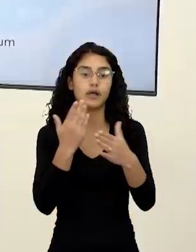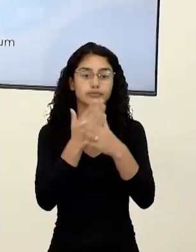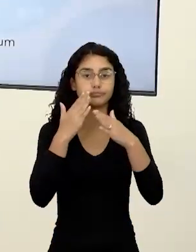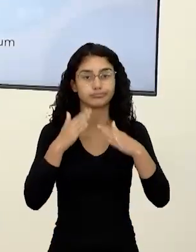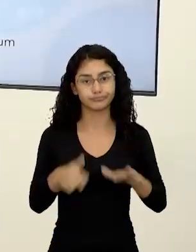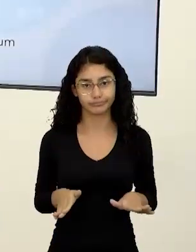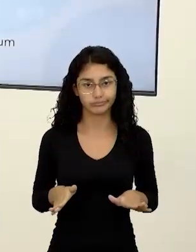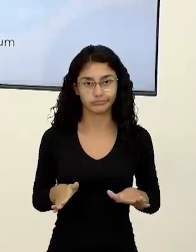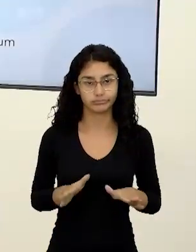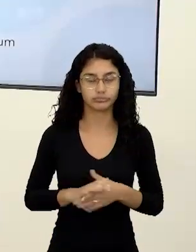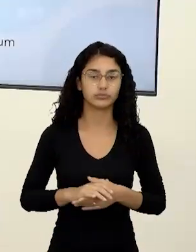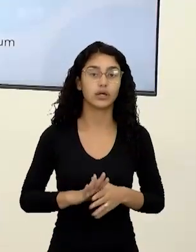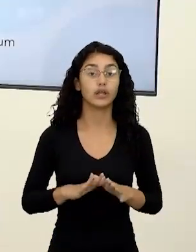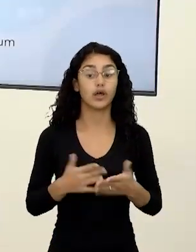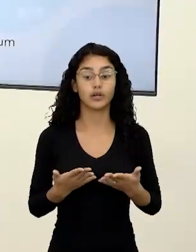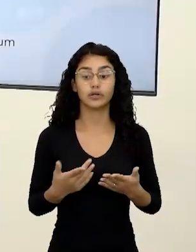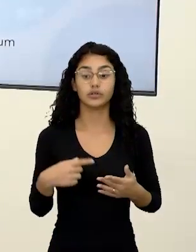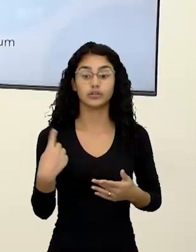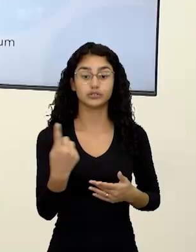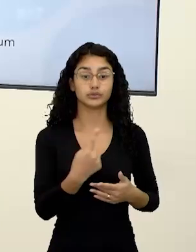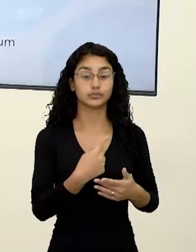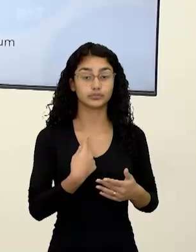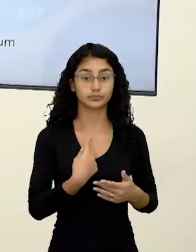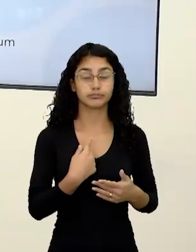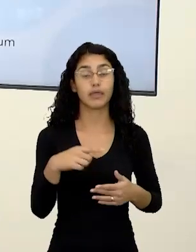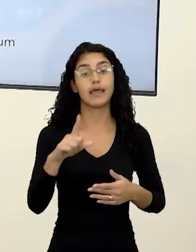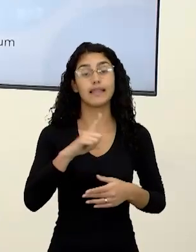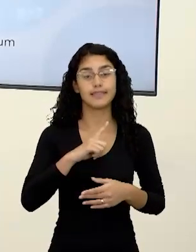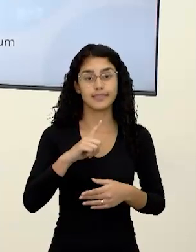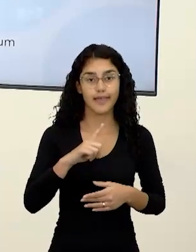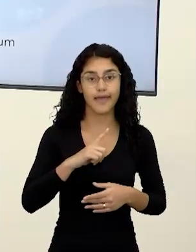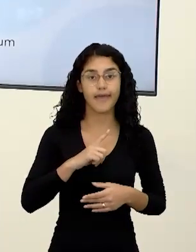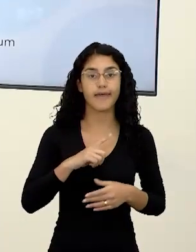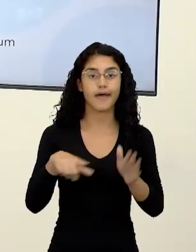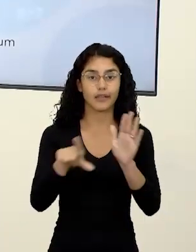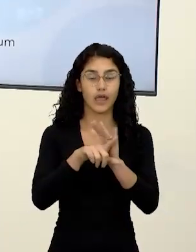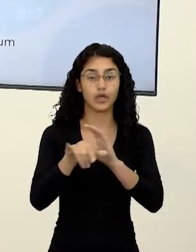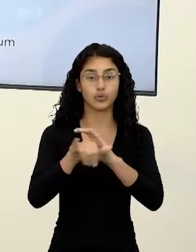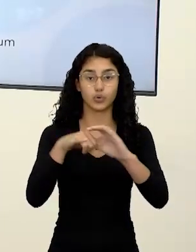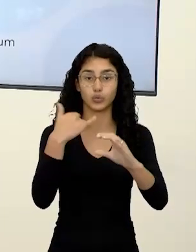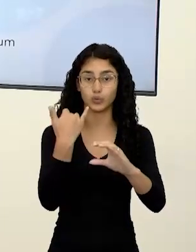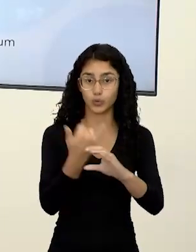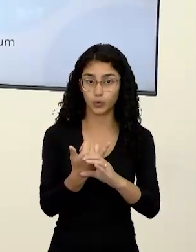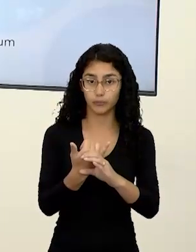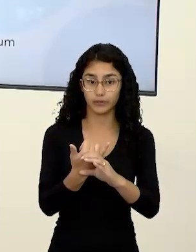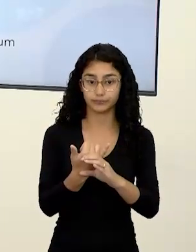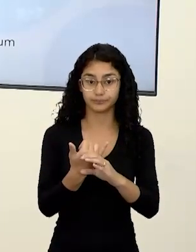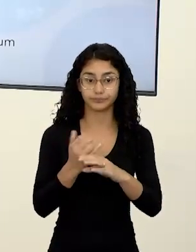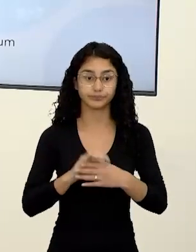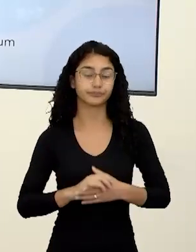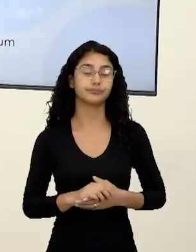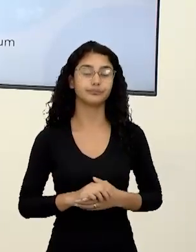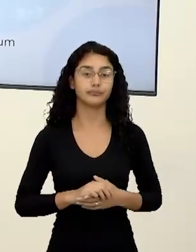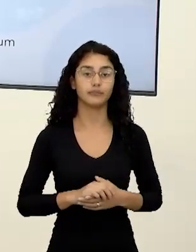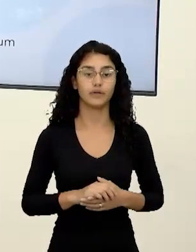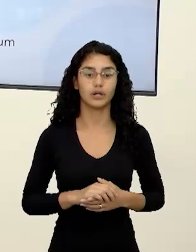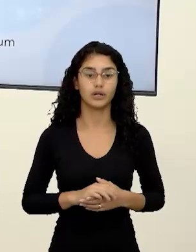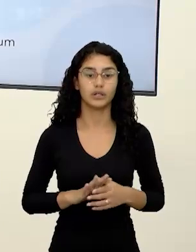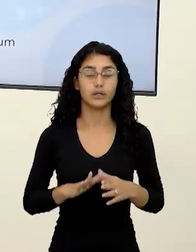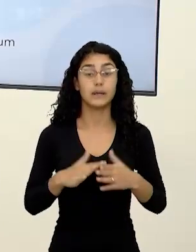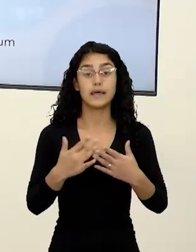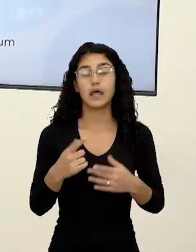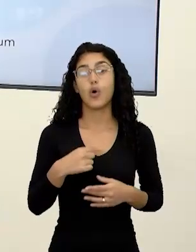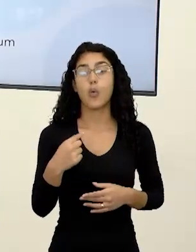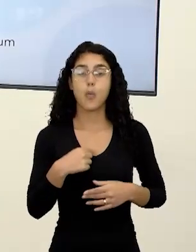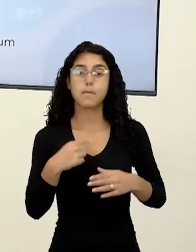nosso caso, tem as leis de política do YouTube, que são bem complexas, então eu recomendo se vocês têm interesse em procurar. Mas se uma